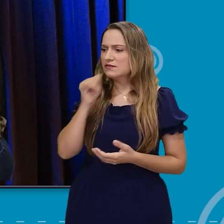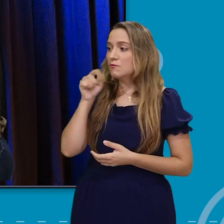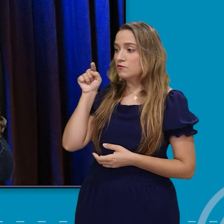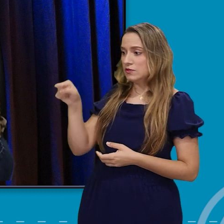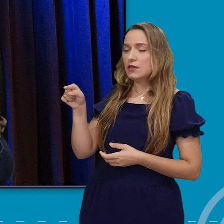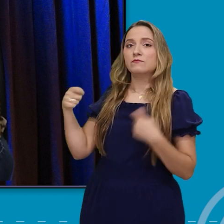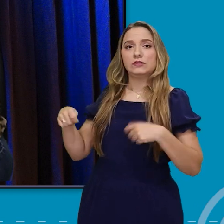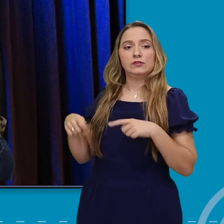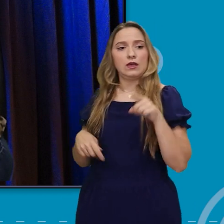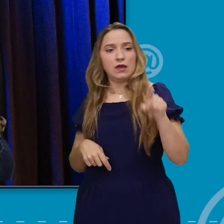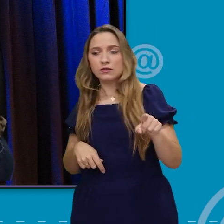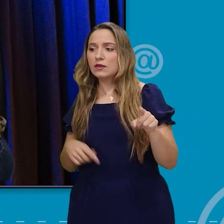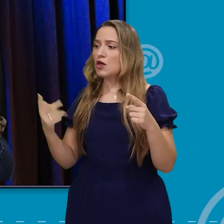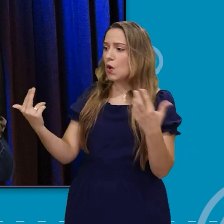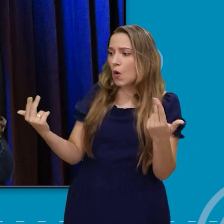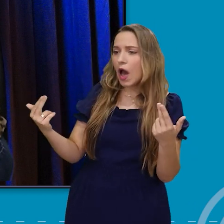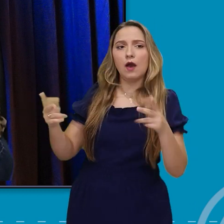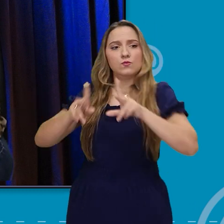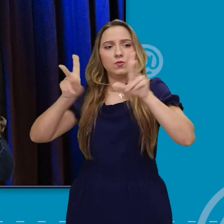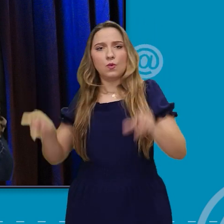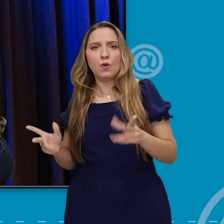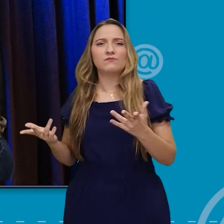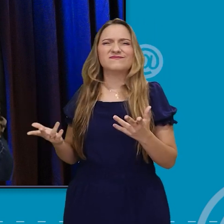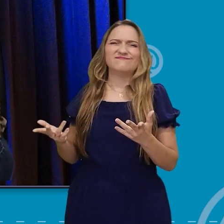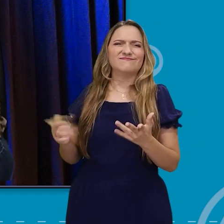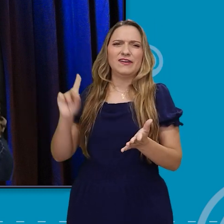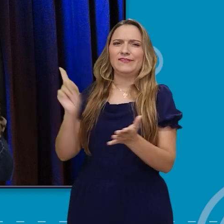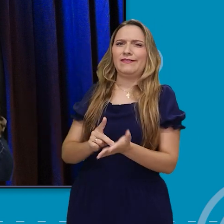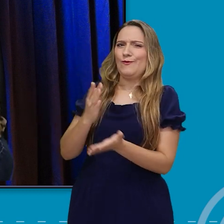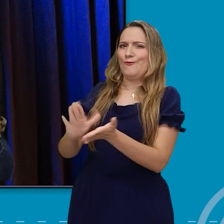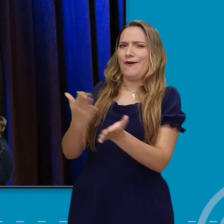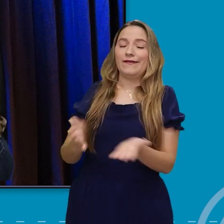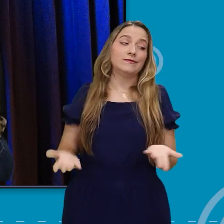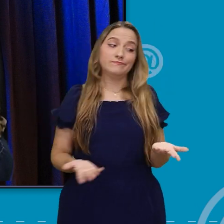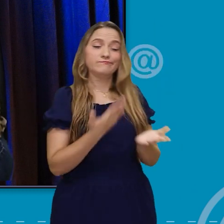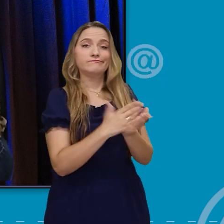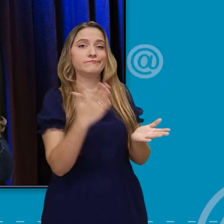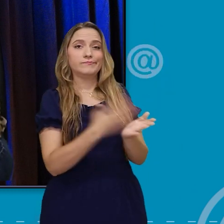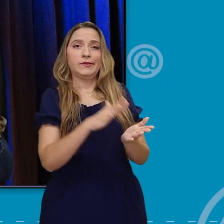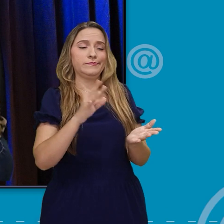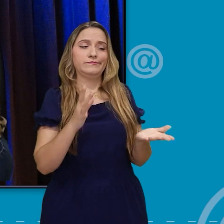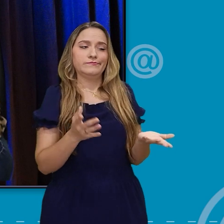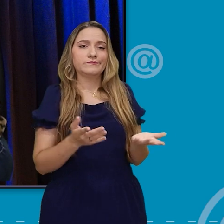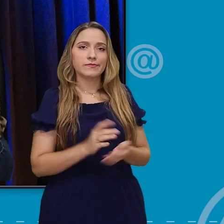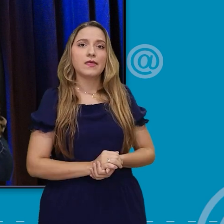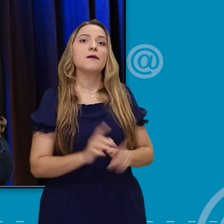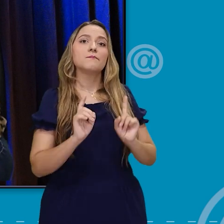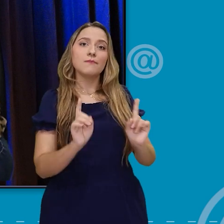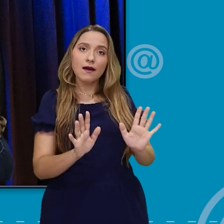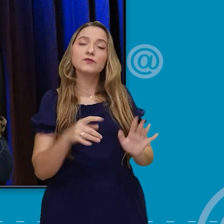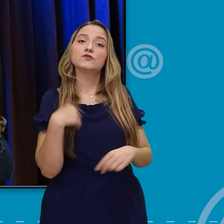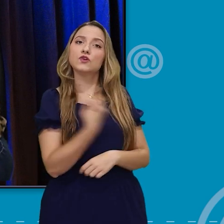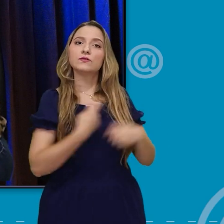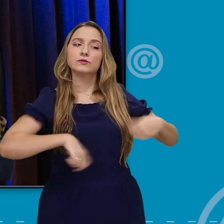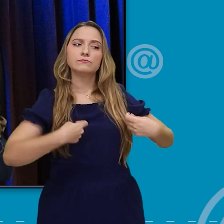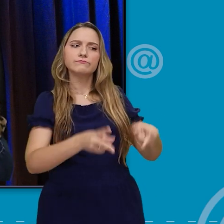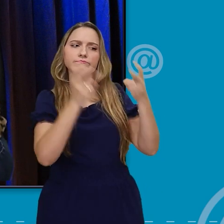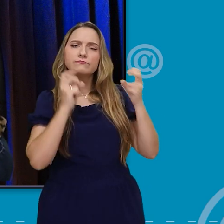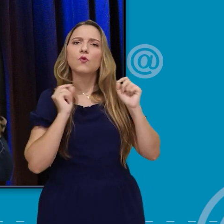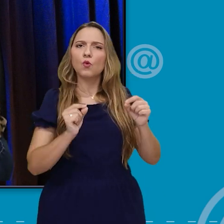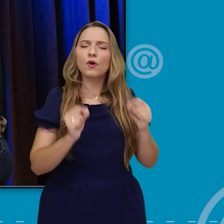disso, curso daquilo outro. Quando a gente fala de educação multi, o que uma pessoa, um